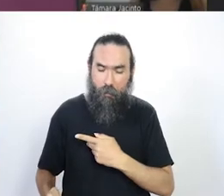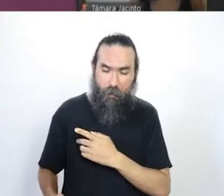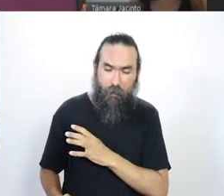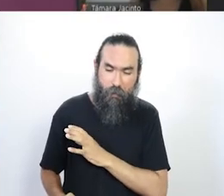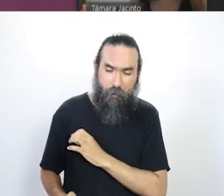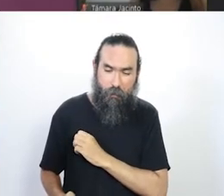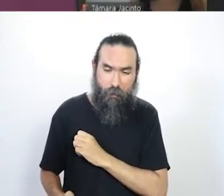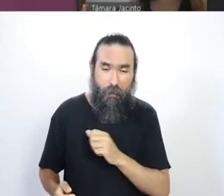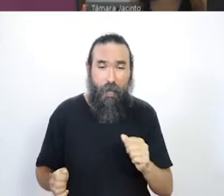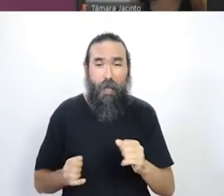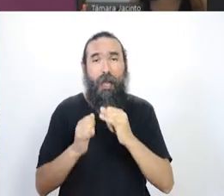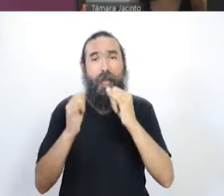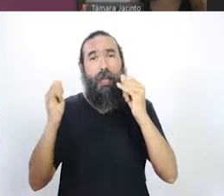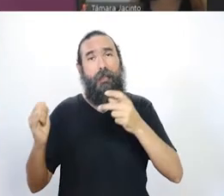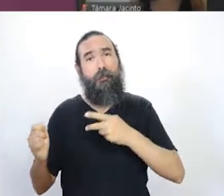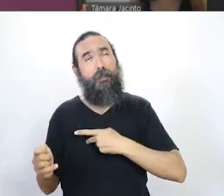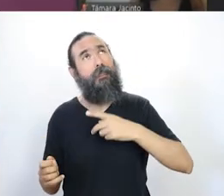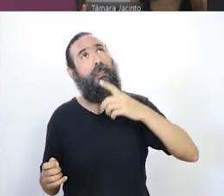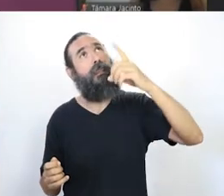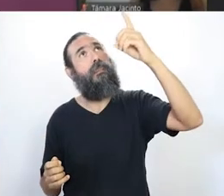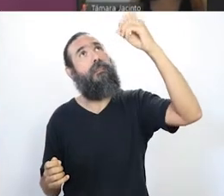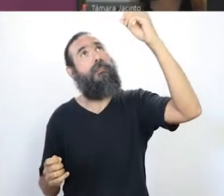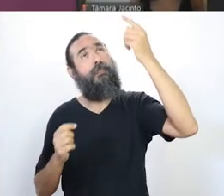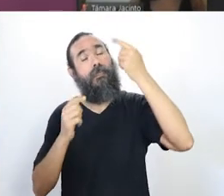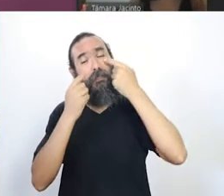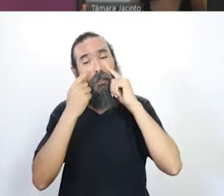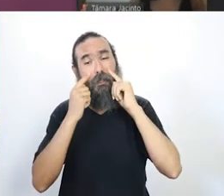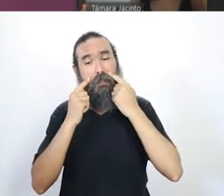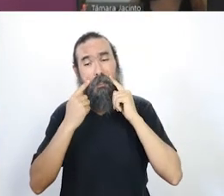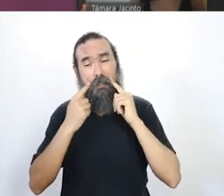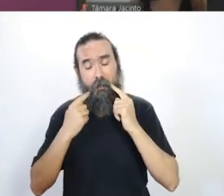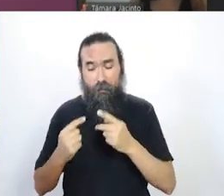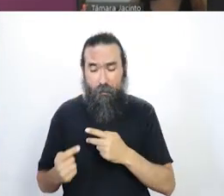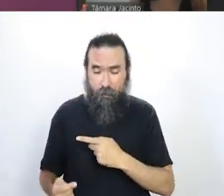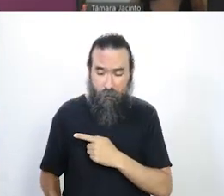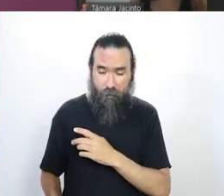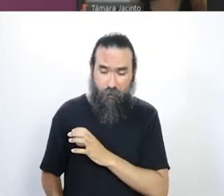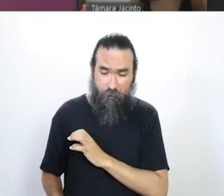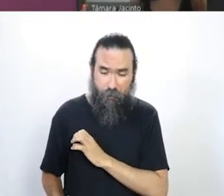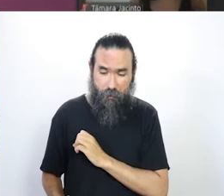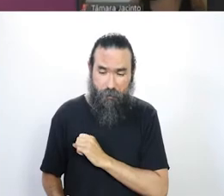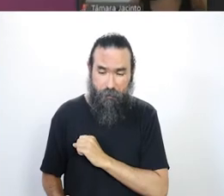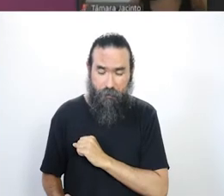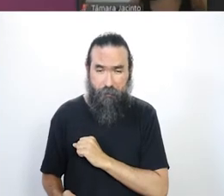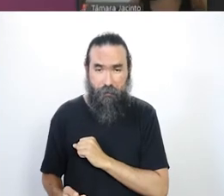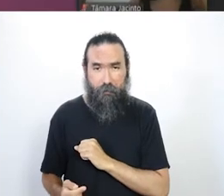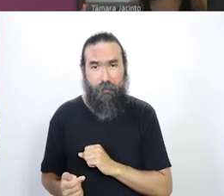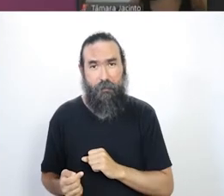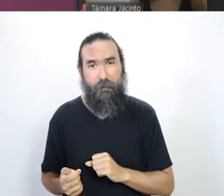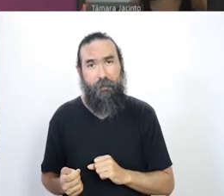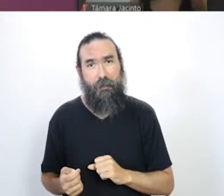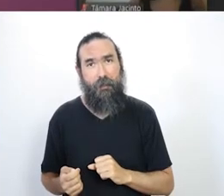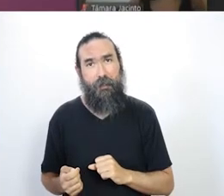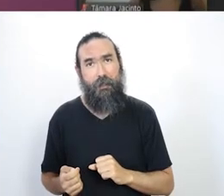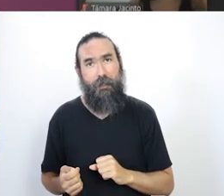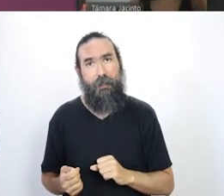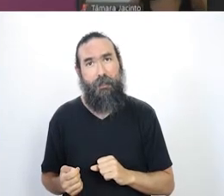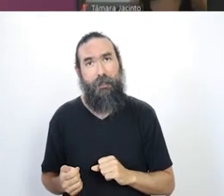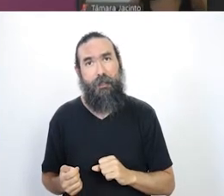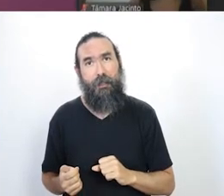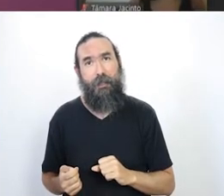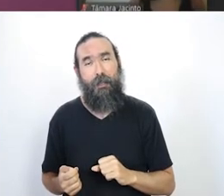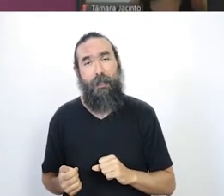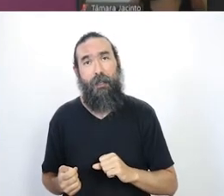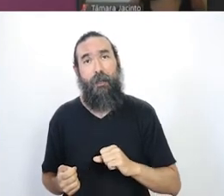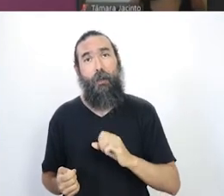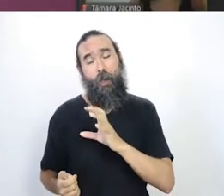bem. Ai, meu Deus, choro os olhos do meu bem. O amor é uma morte,